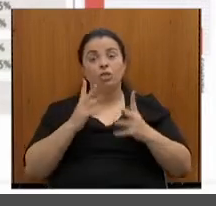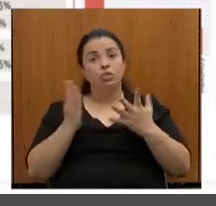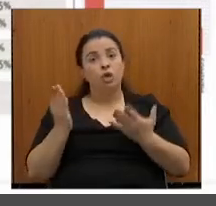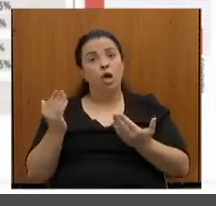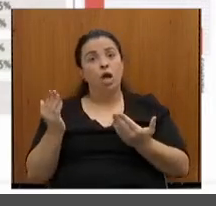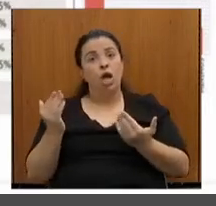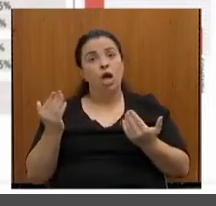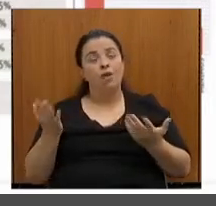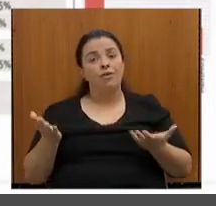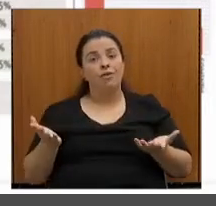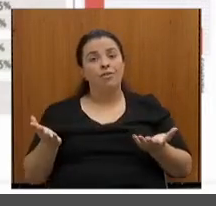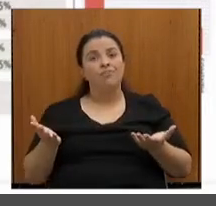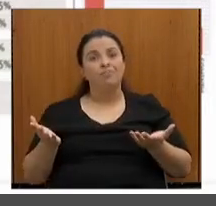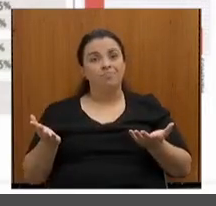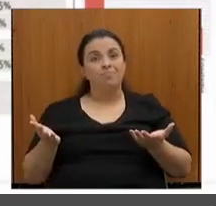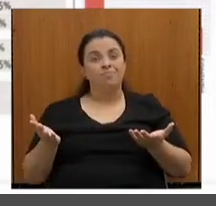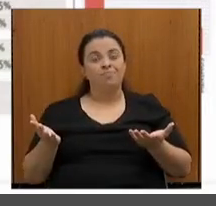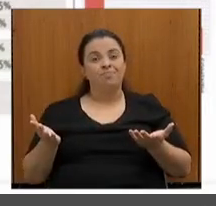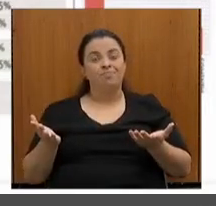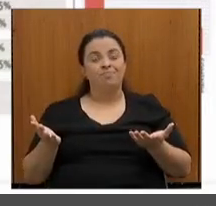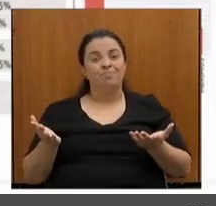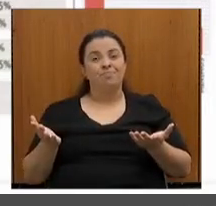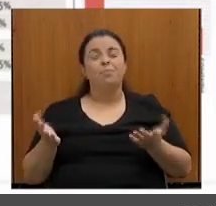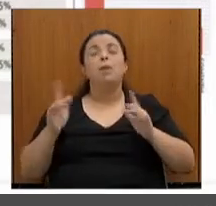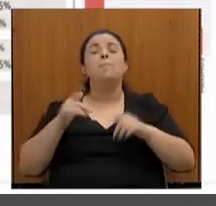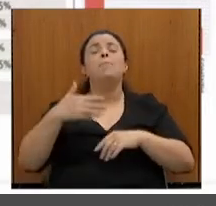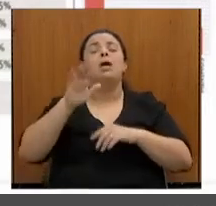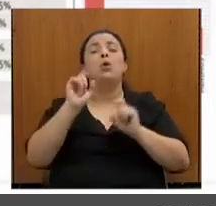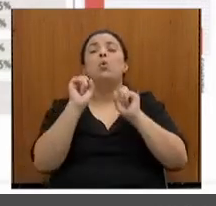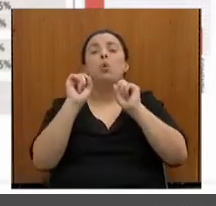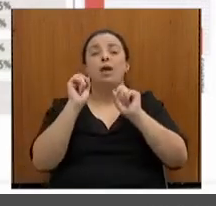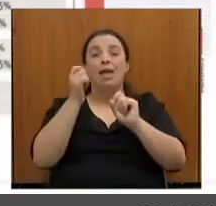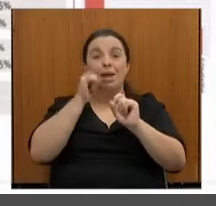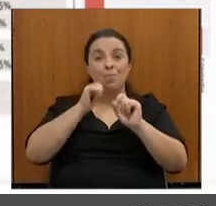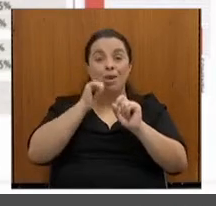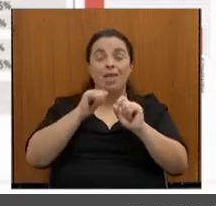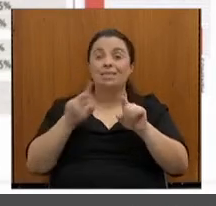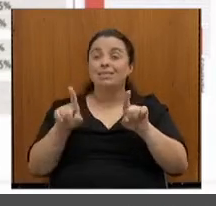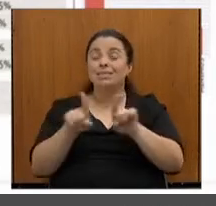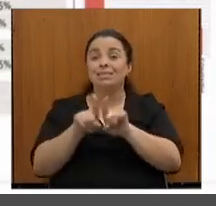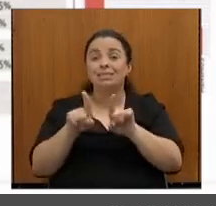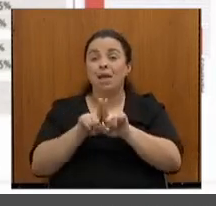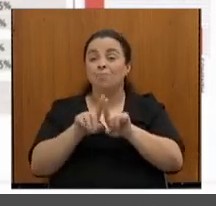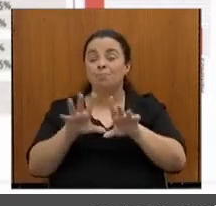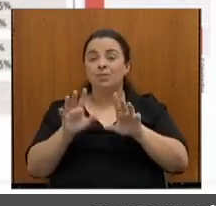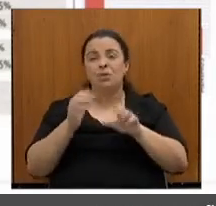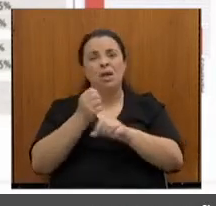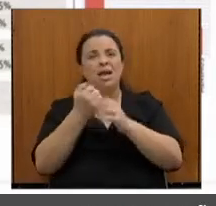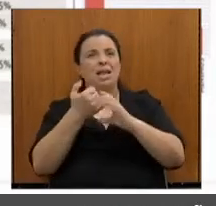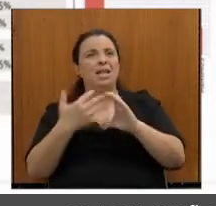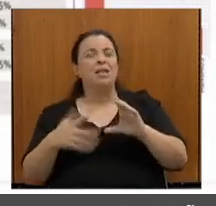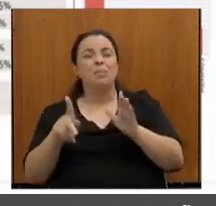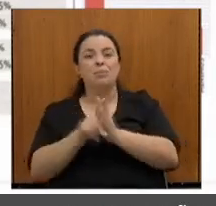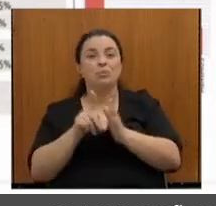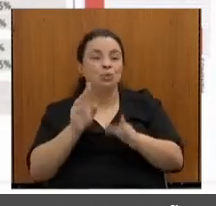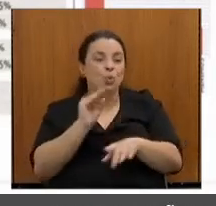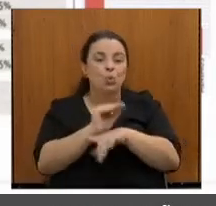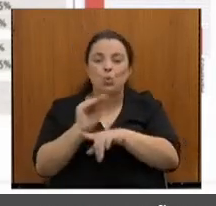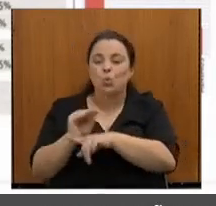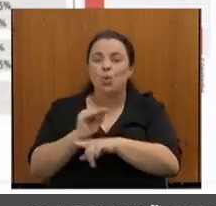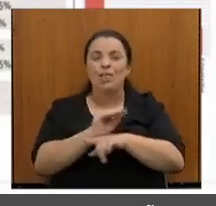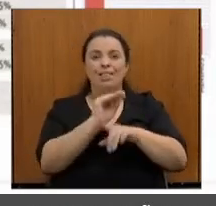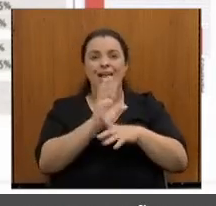nossa sociedade as mulheres são as cuidadoras. Elas cuidam dos idosos, elas cuidam das crianças, elas cuidam dos deficientes. Então,